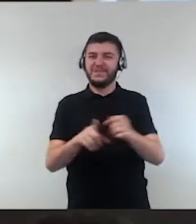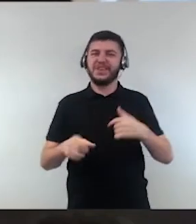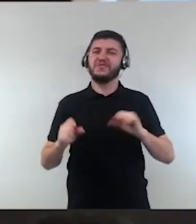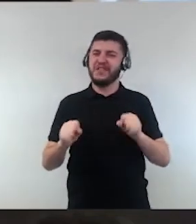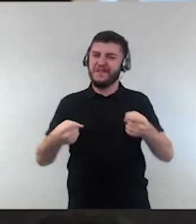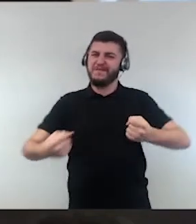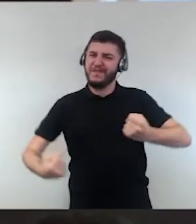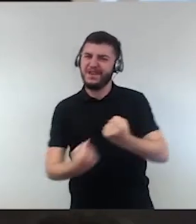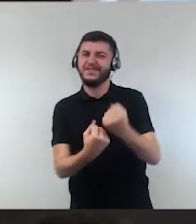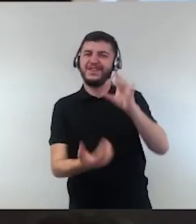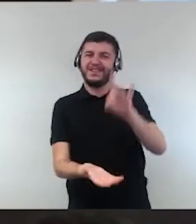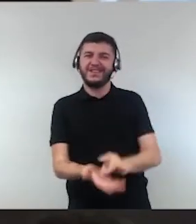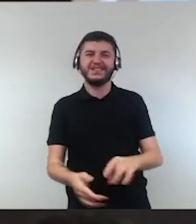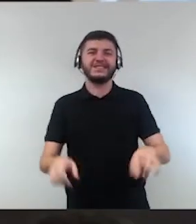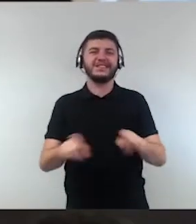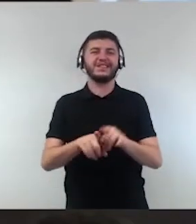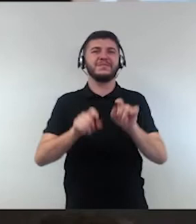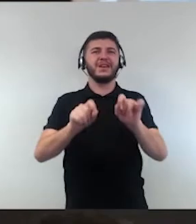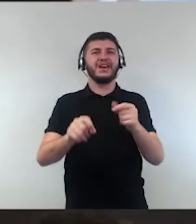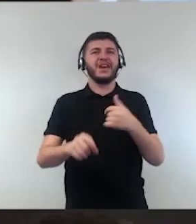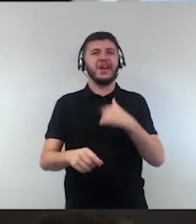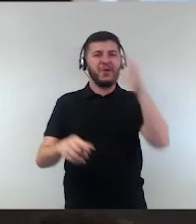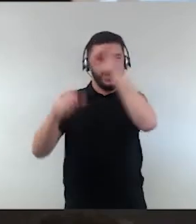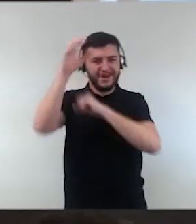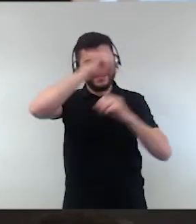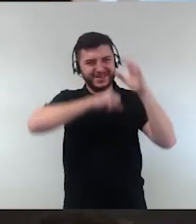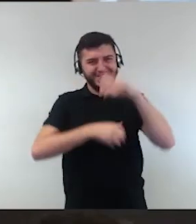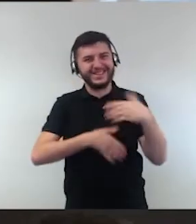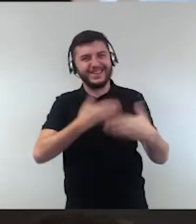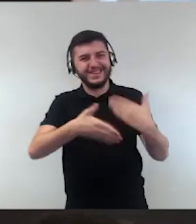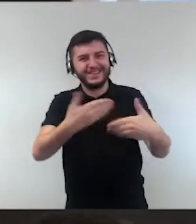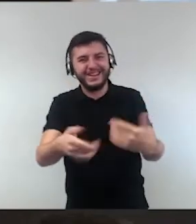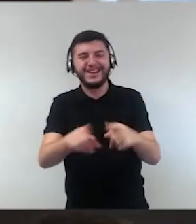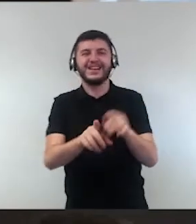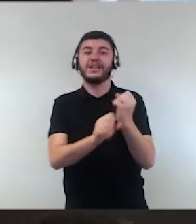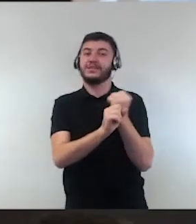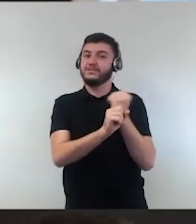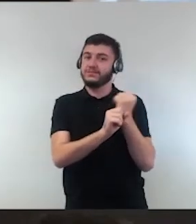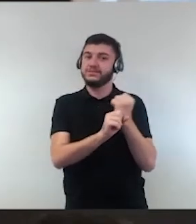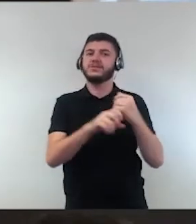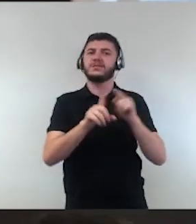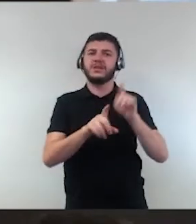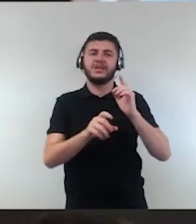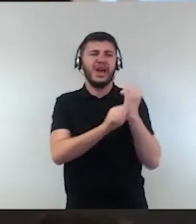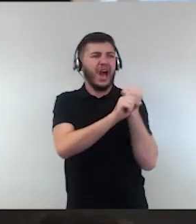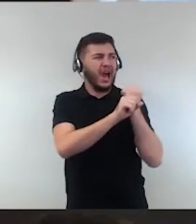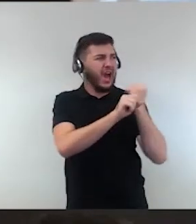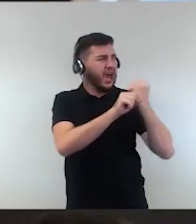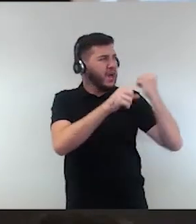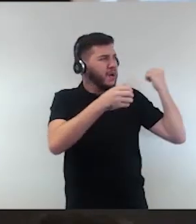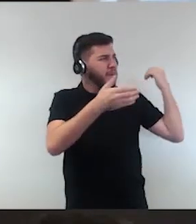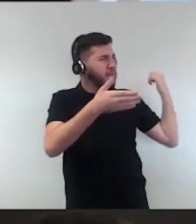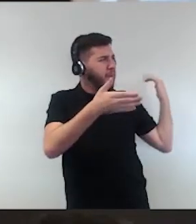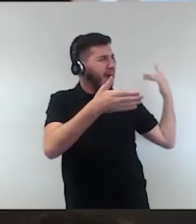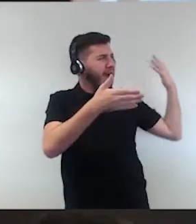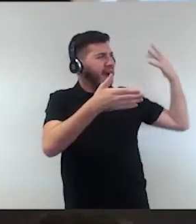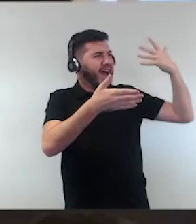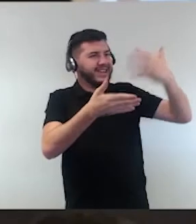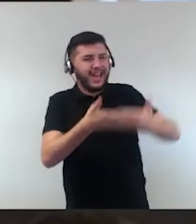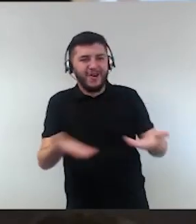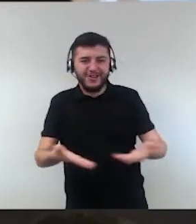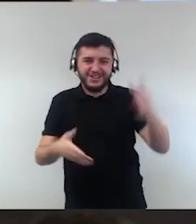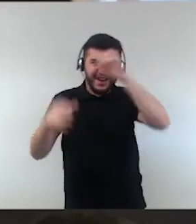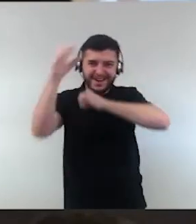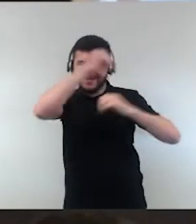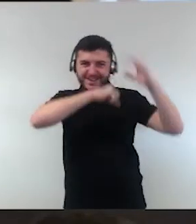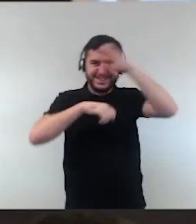também e que eu vim aprendendo nos últimos anos e com essa minha experiência de estar numa rede social falando